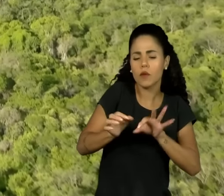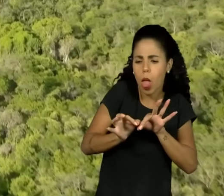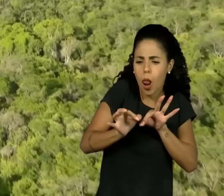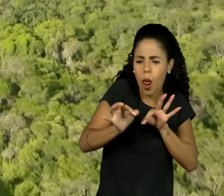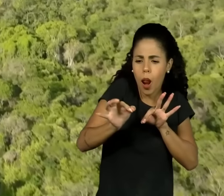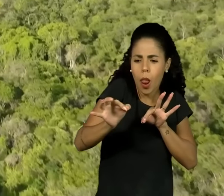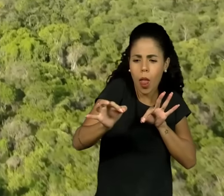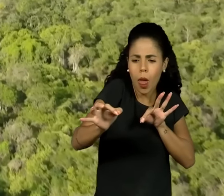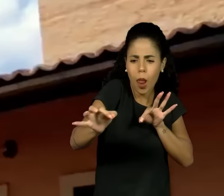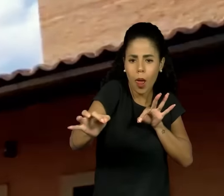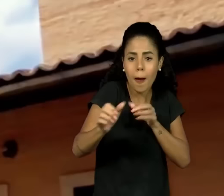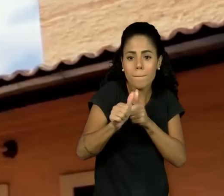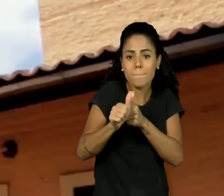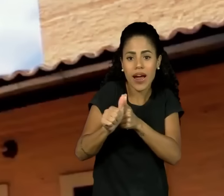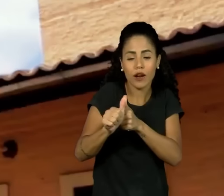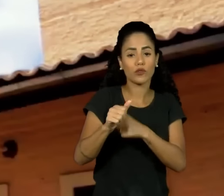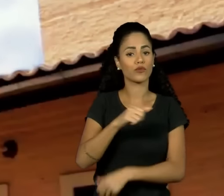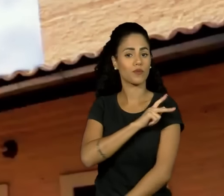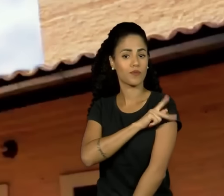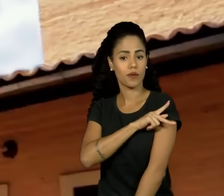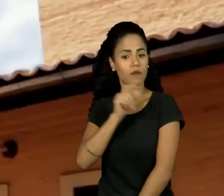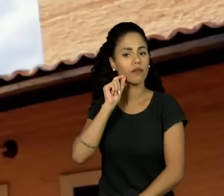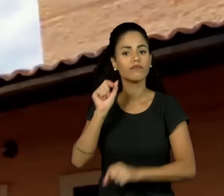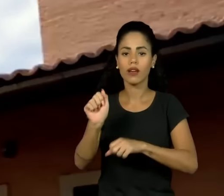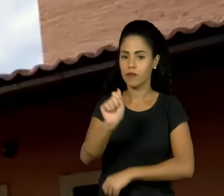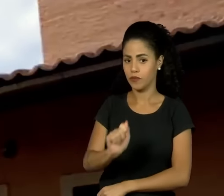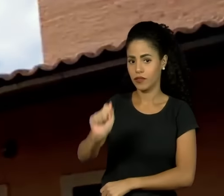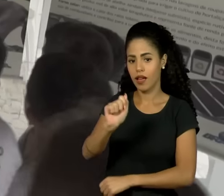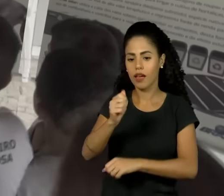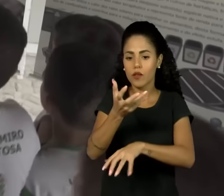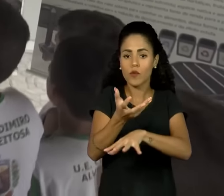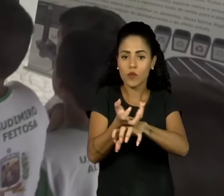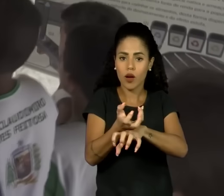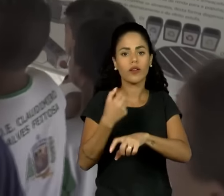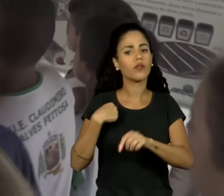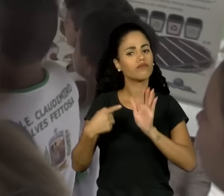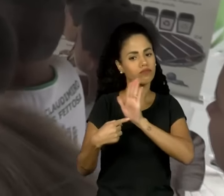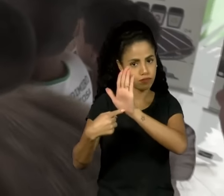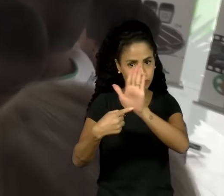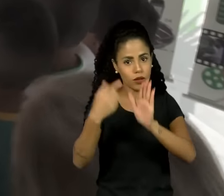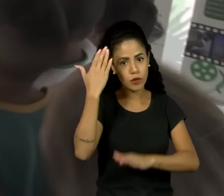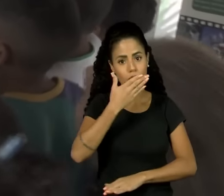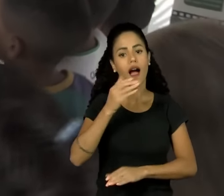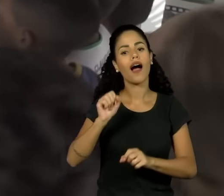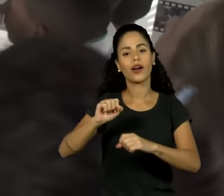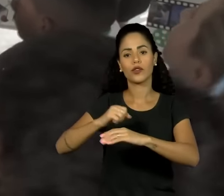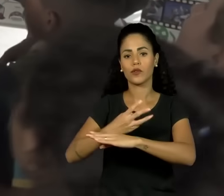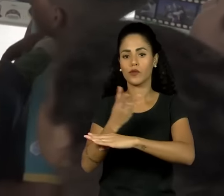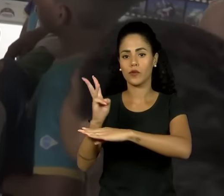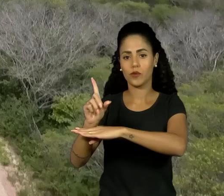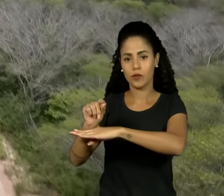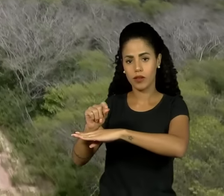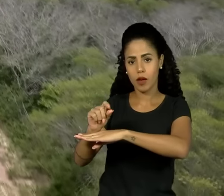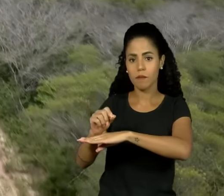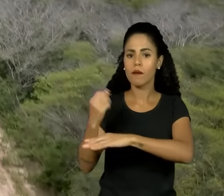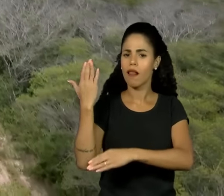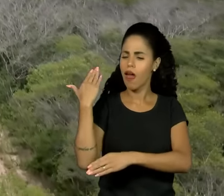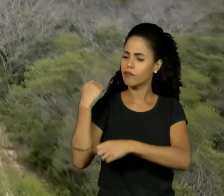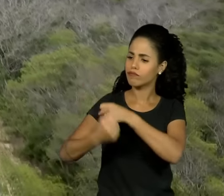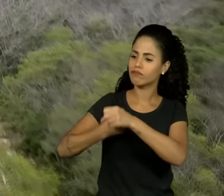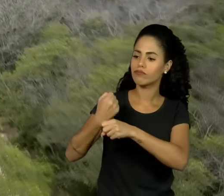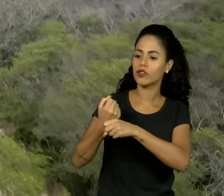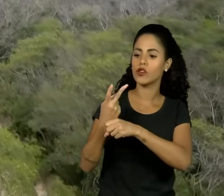divisa com o Piauí. É mantida pela Associação Caatinga e foi reconhecida pelo Ibama no ano 2000. Ela